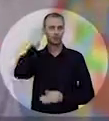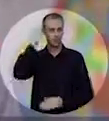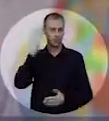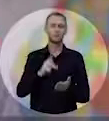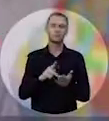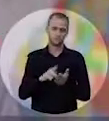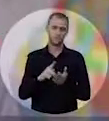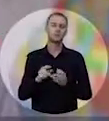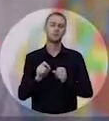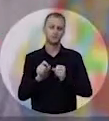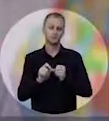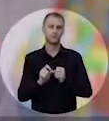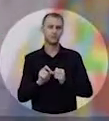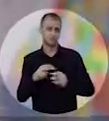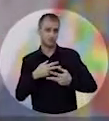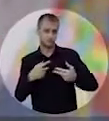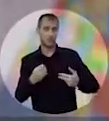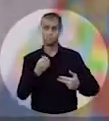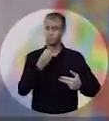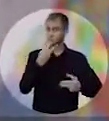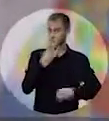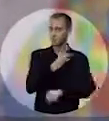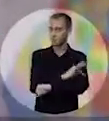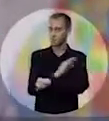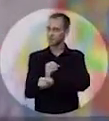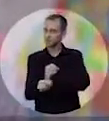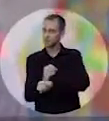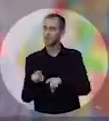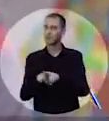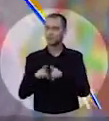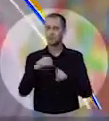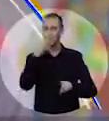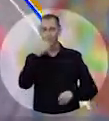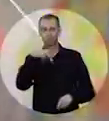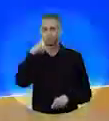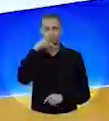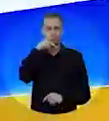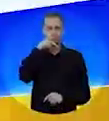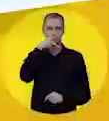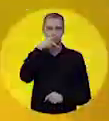ele realmente está fazendo algo muito bom pelo Tocantins e por Paraíso